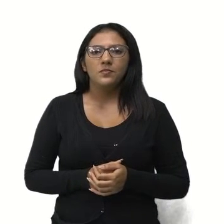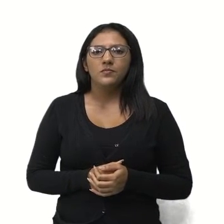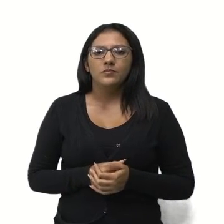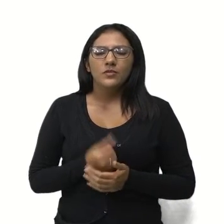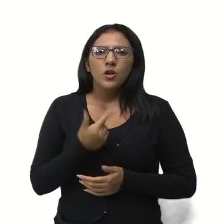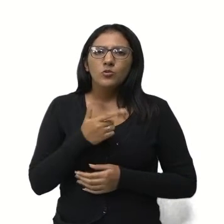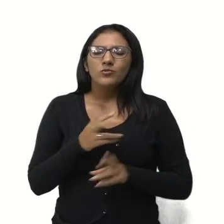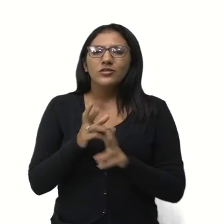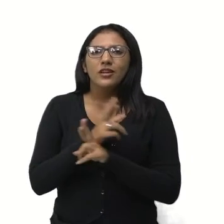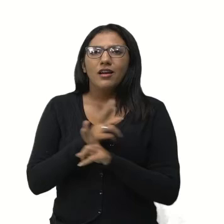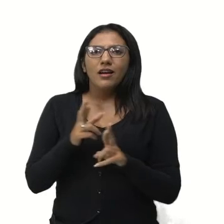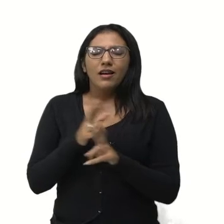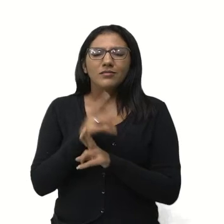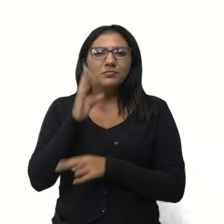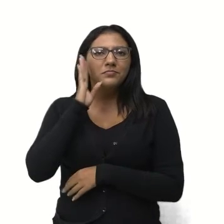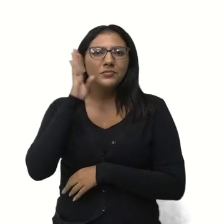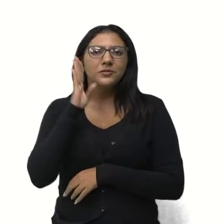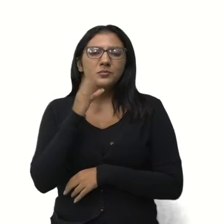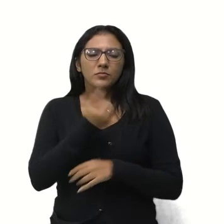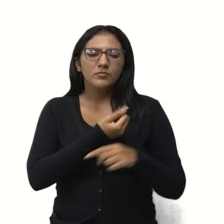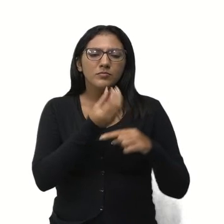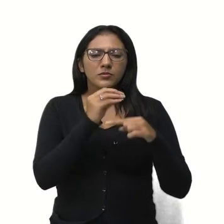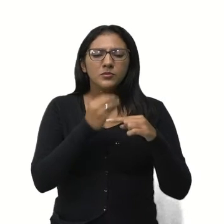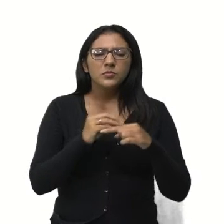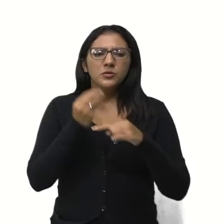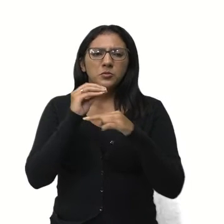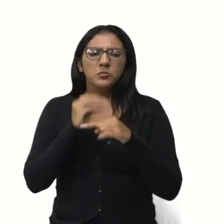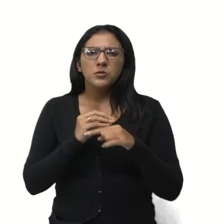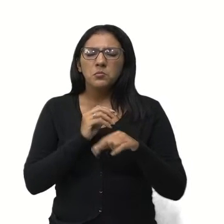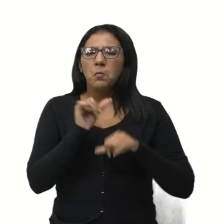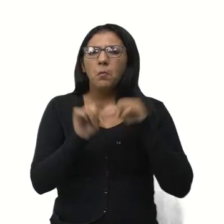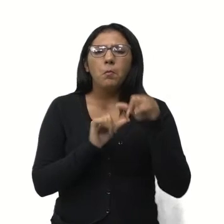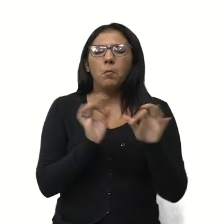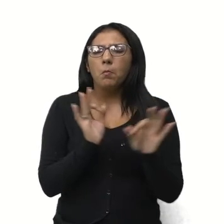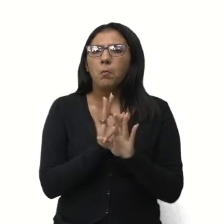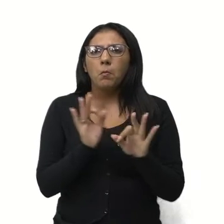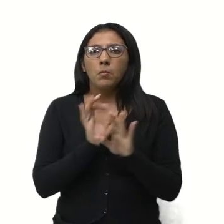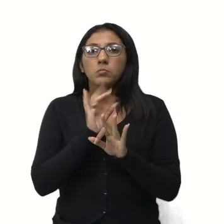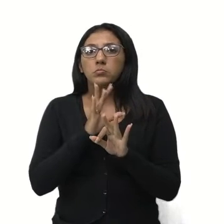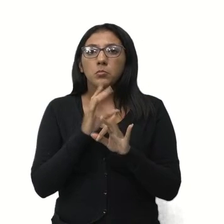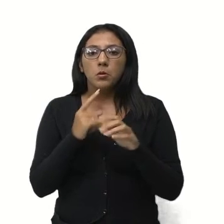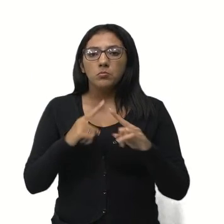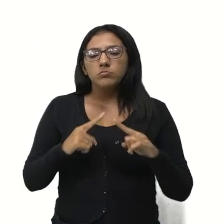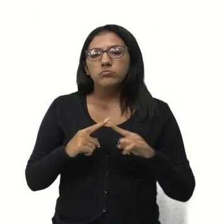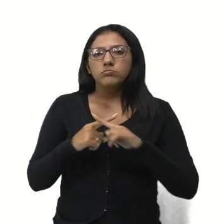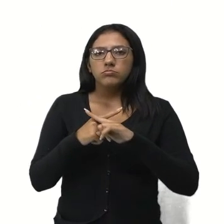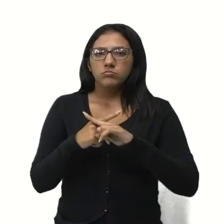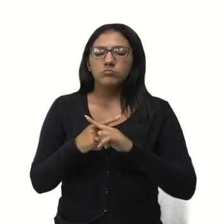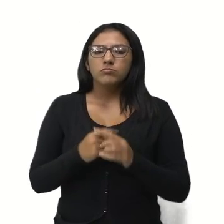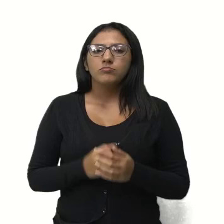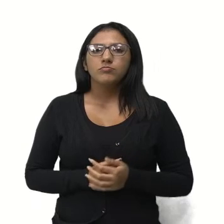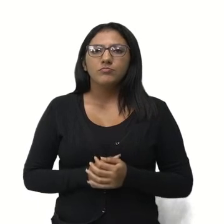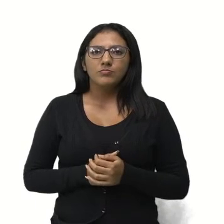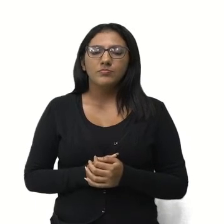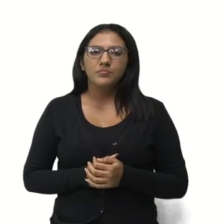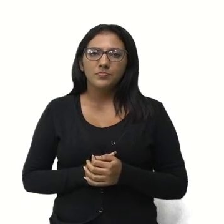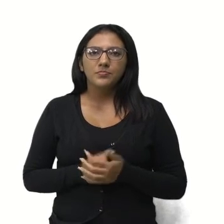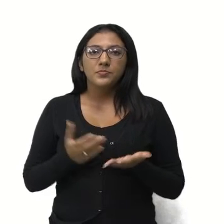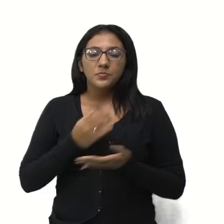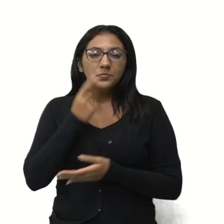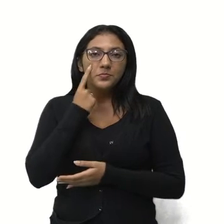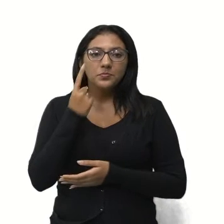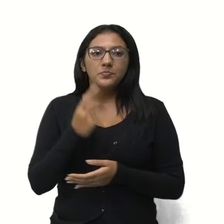são grandezas inversamente proporcionais, a gente não precisa inverter ninguém. Do jeito que está aqui, a gente monta a nossa proporção. Então vamos